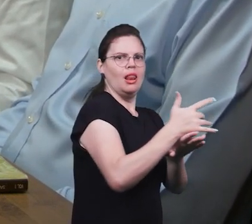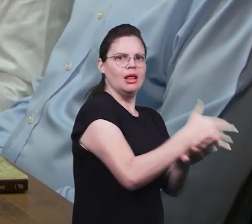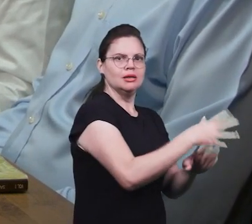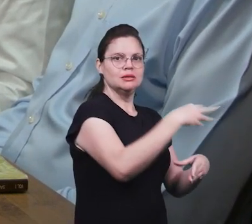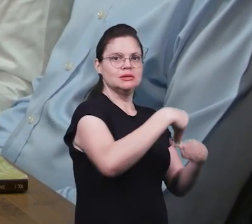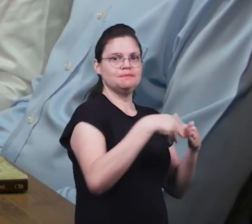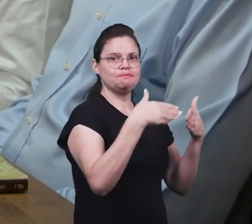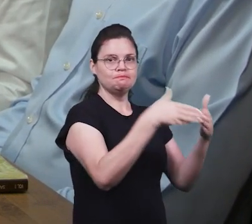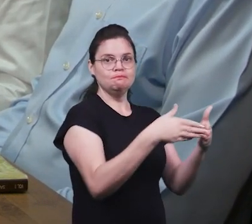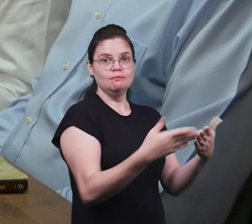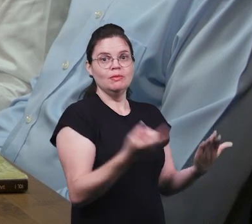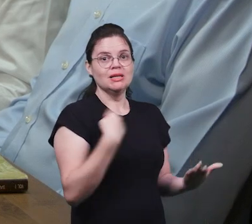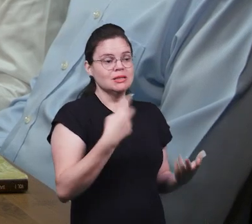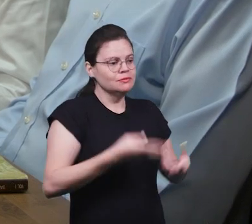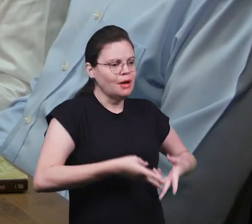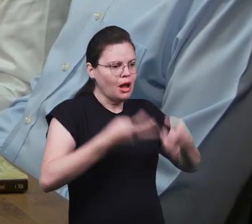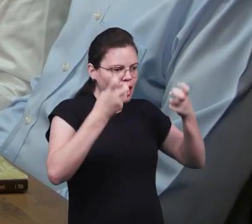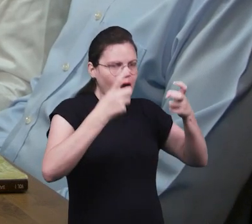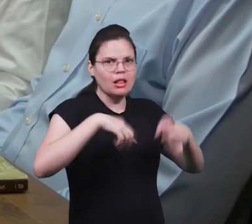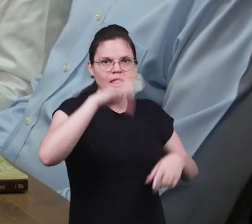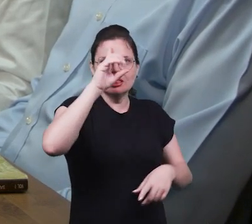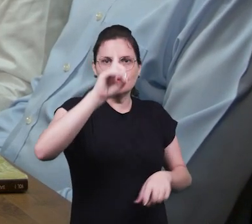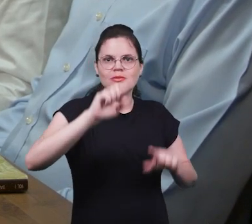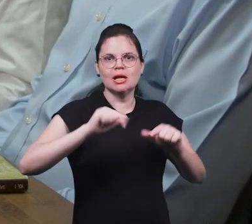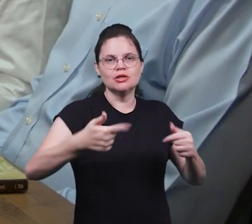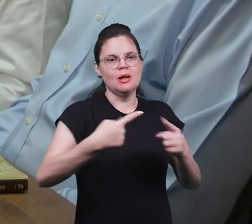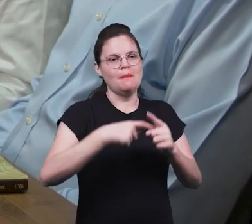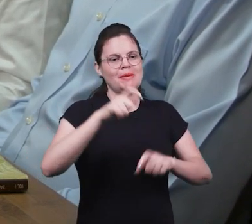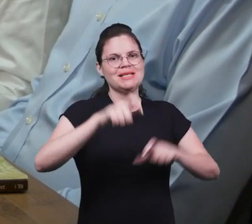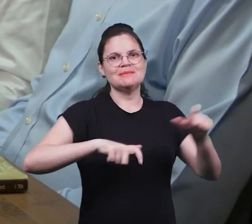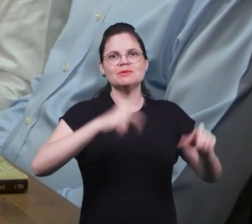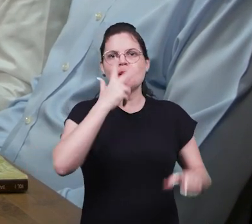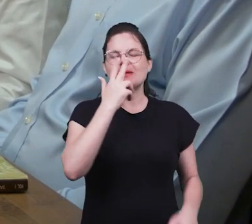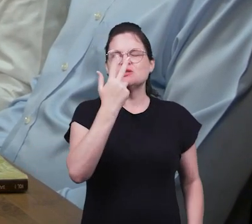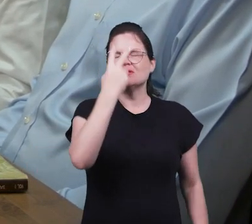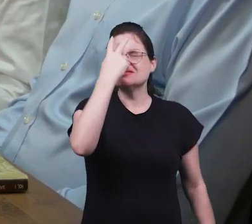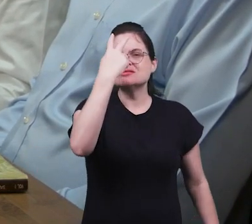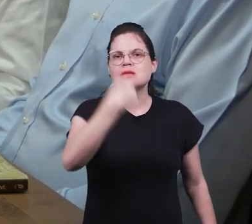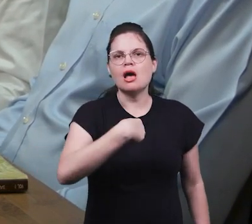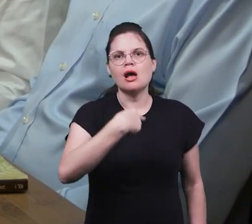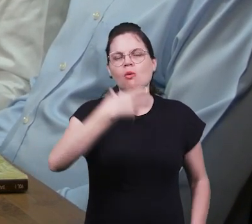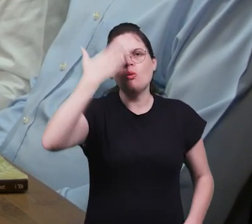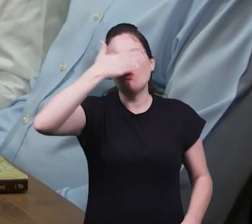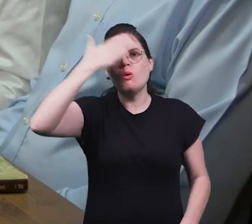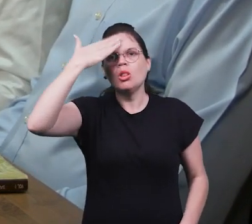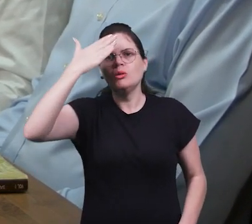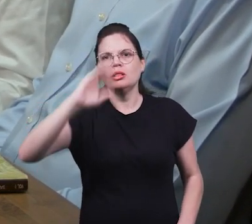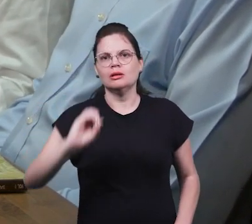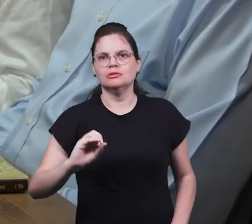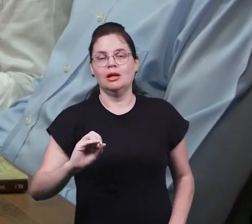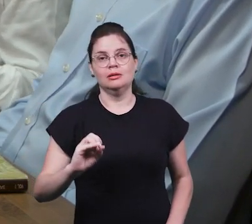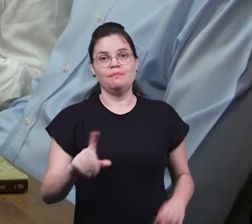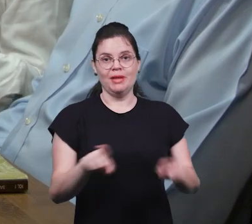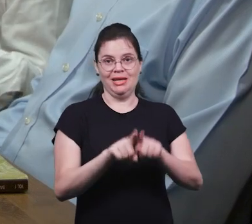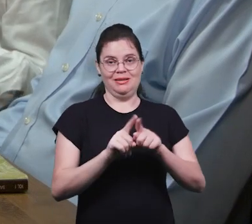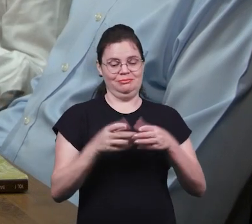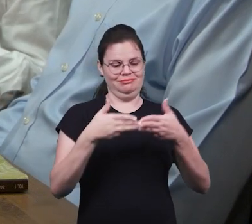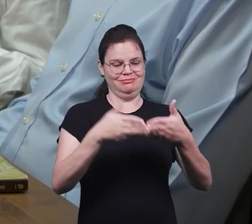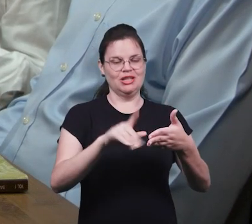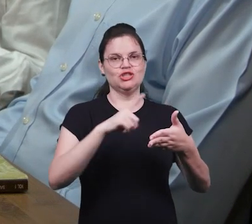está fazendo. E um detalhe que eu acho muito interessante na arca é que a arca tinha uma janela só, e a janela estava no alto.